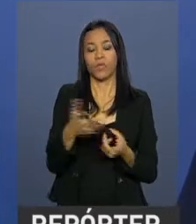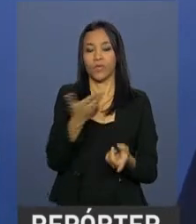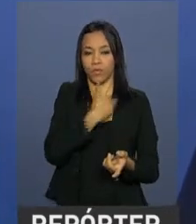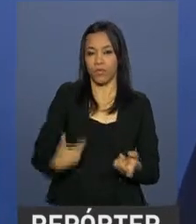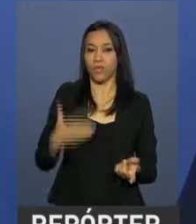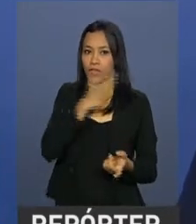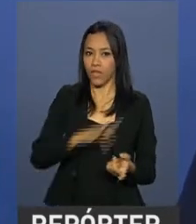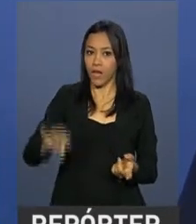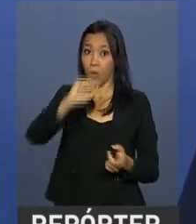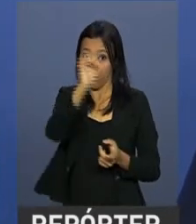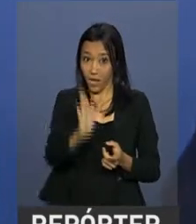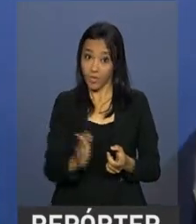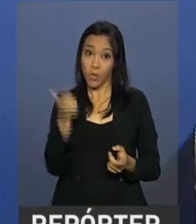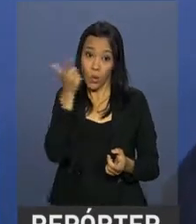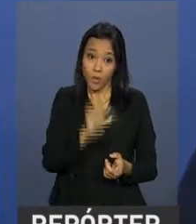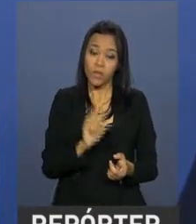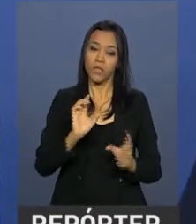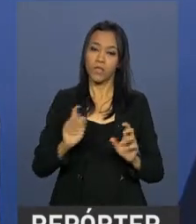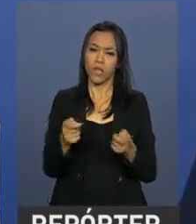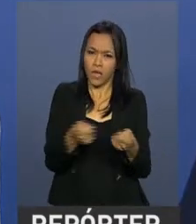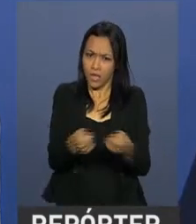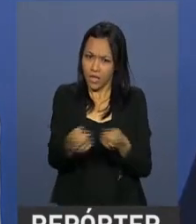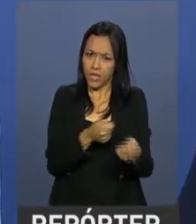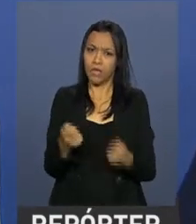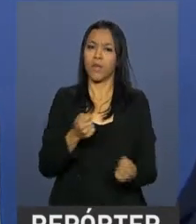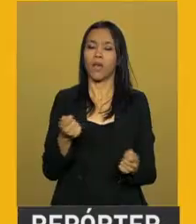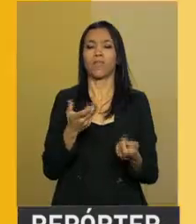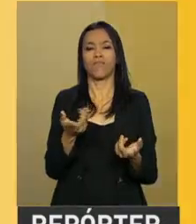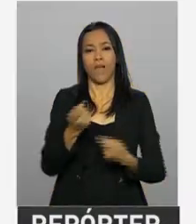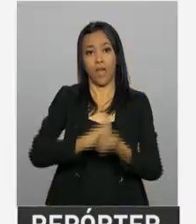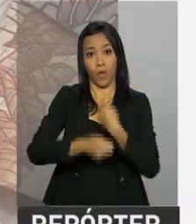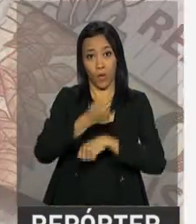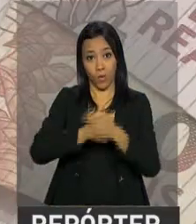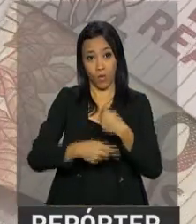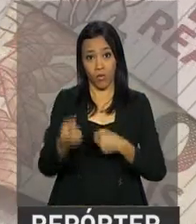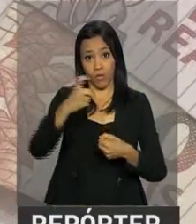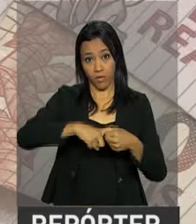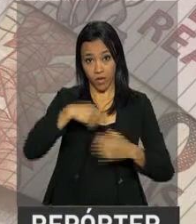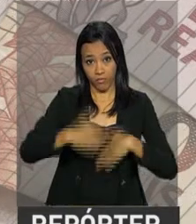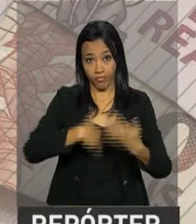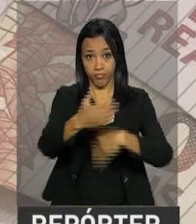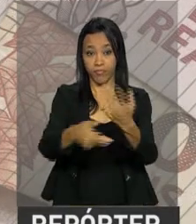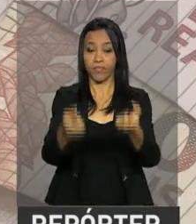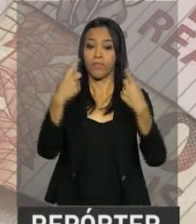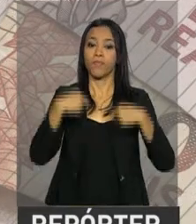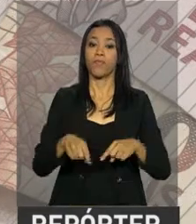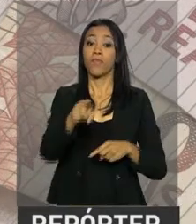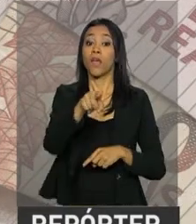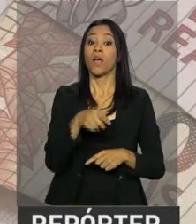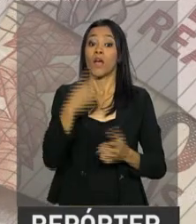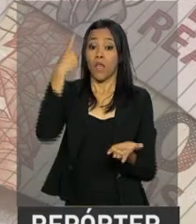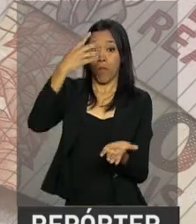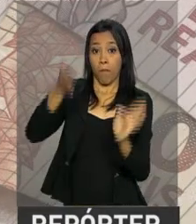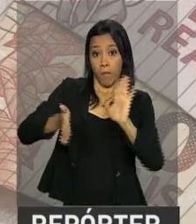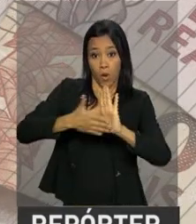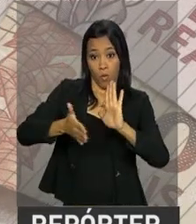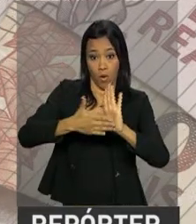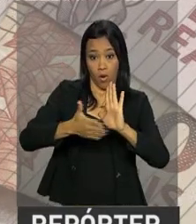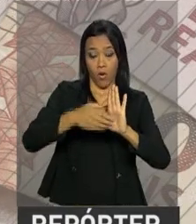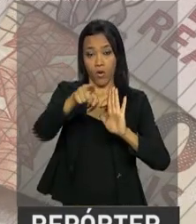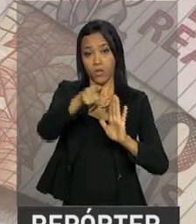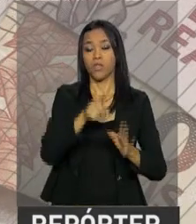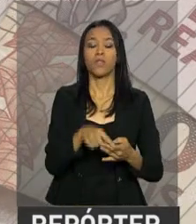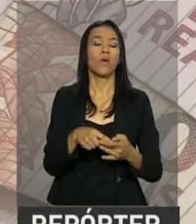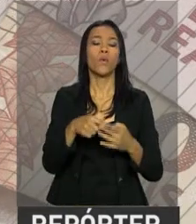Brasil possa reequilibrar sua economia e voltar a crescer. Na proposta de ajuste fiscal dos governadores, deve estar um limite para